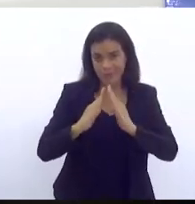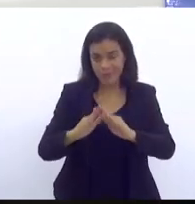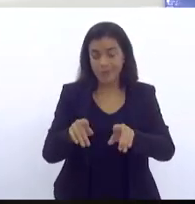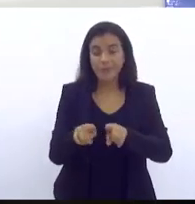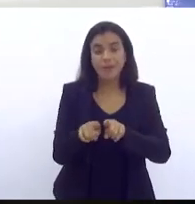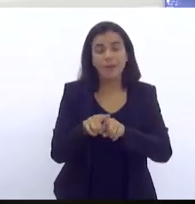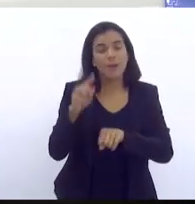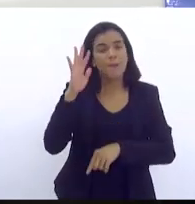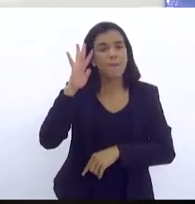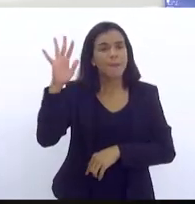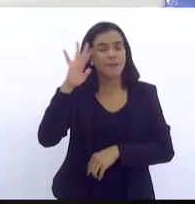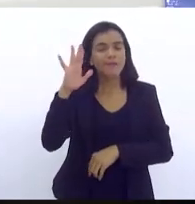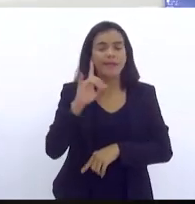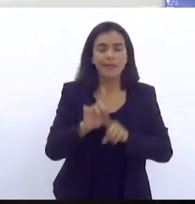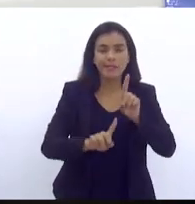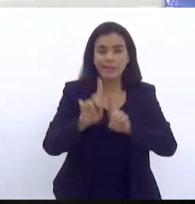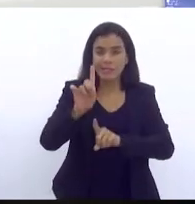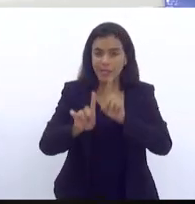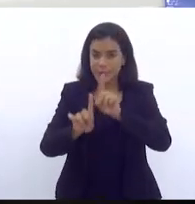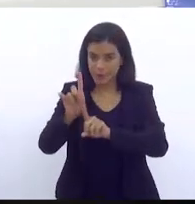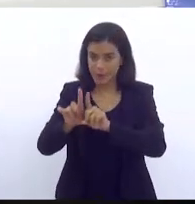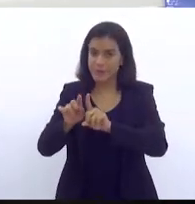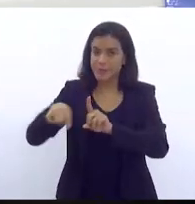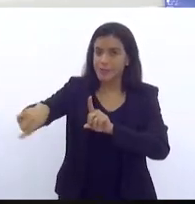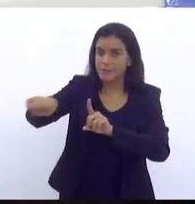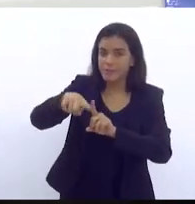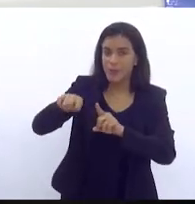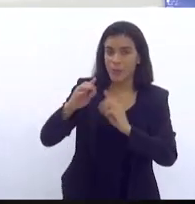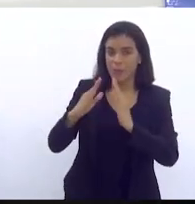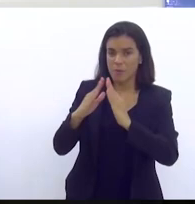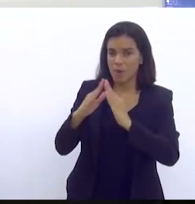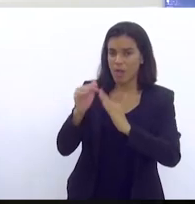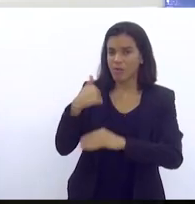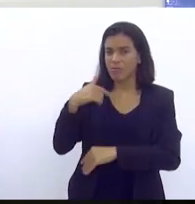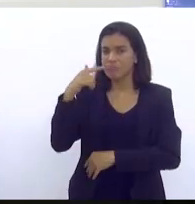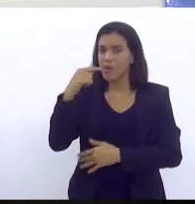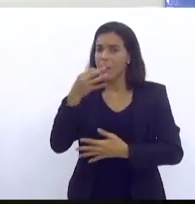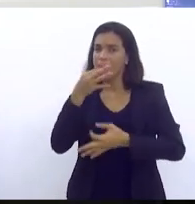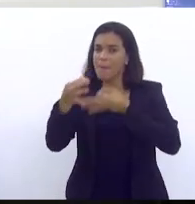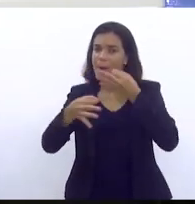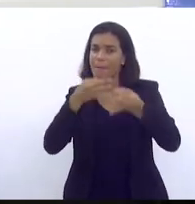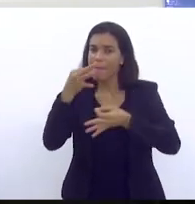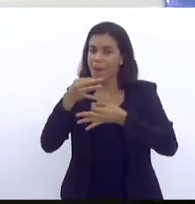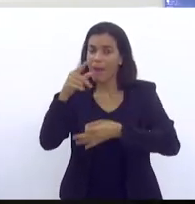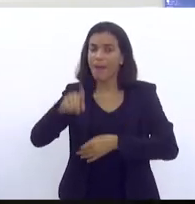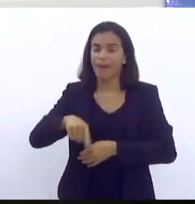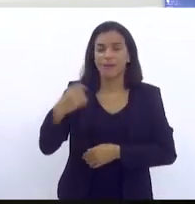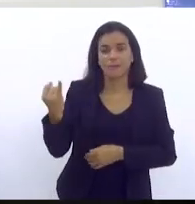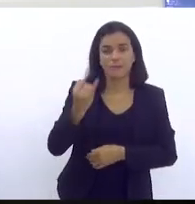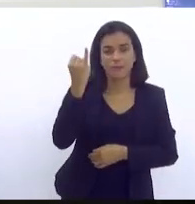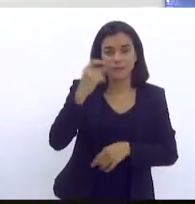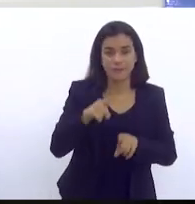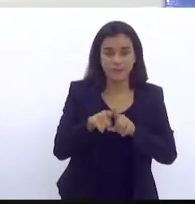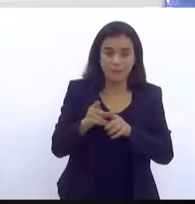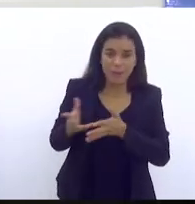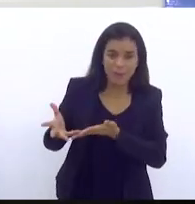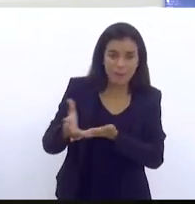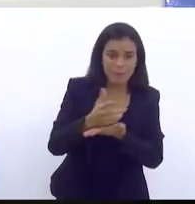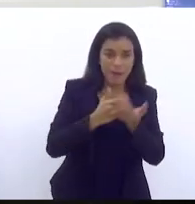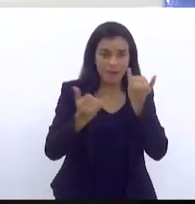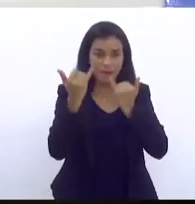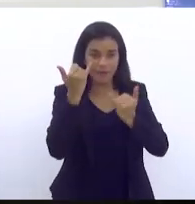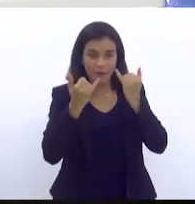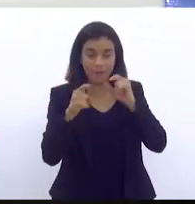pensar os indicadores que os moradores considerassem relevantes para seu território até a coleta de dados e uma